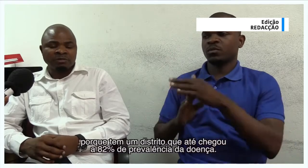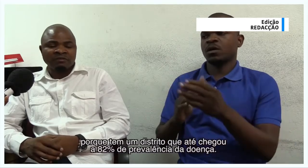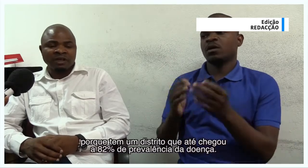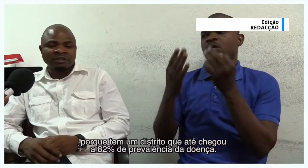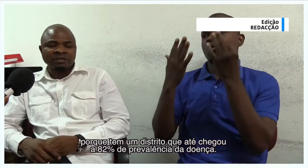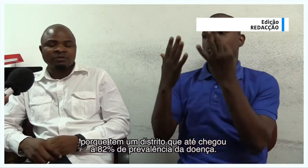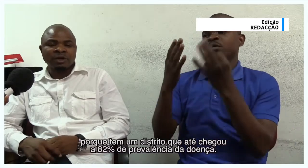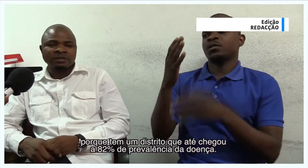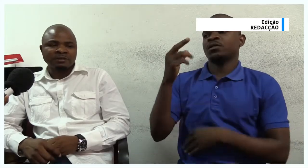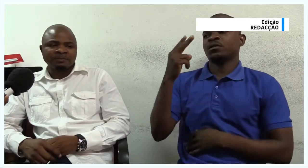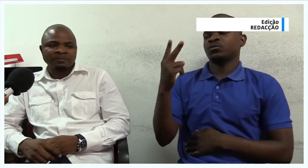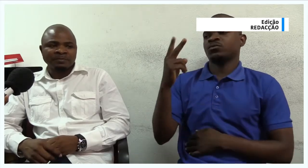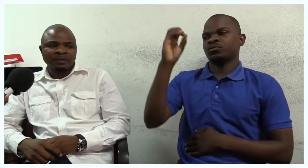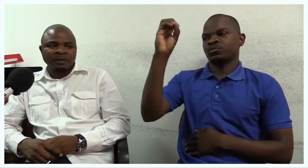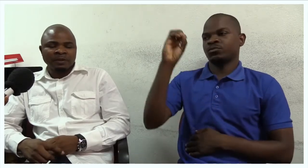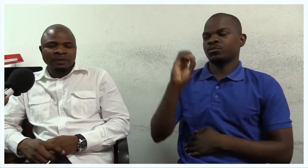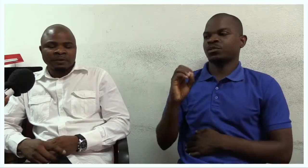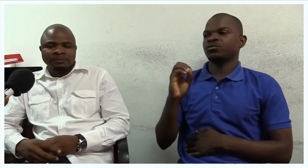de prevalência da doença.